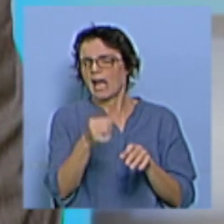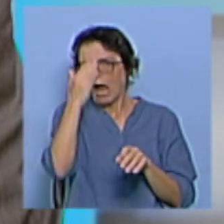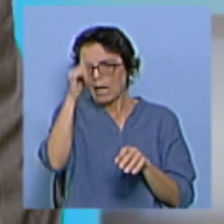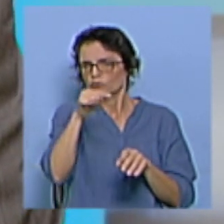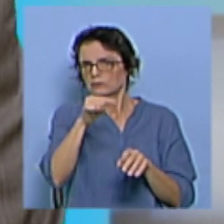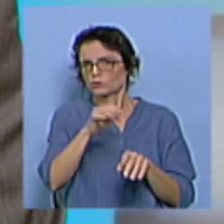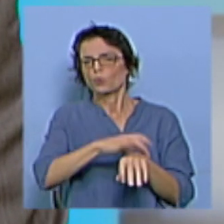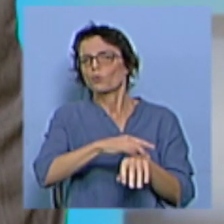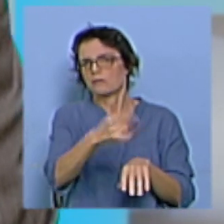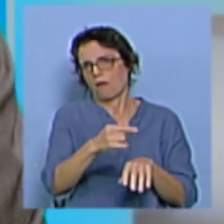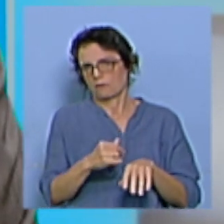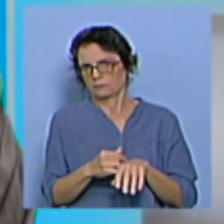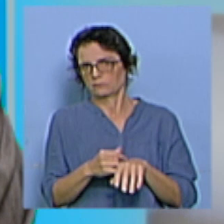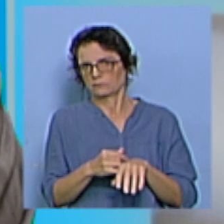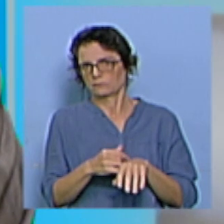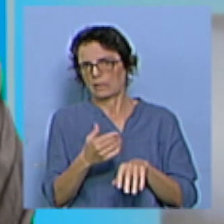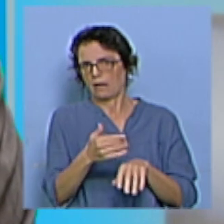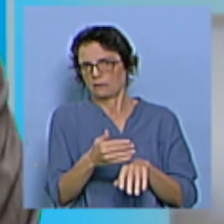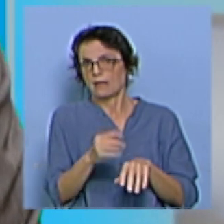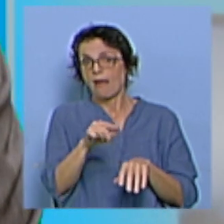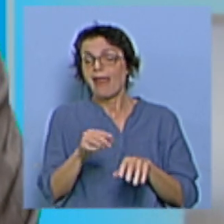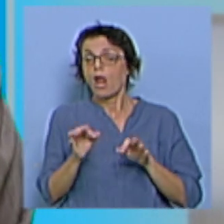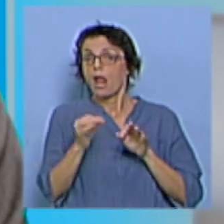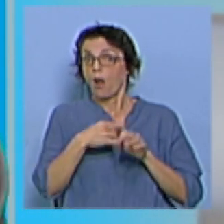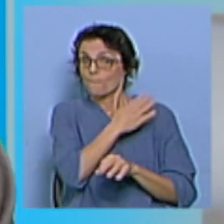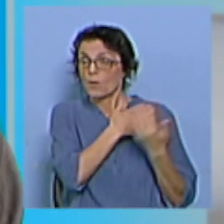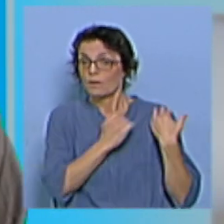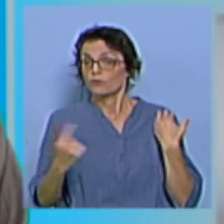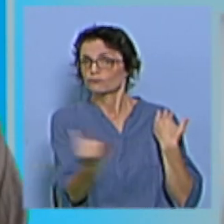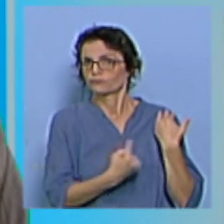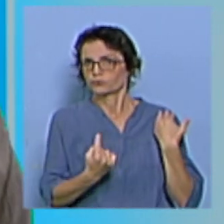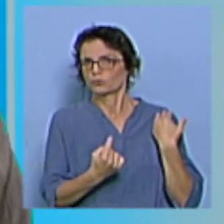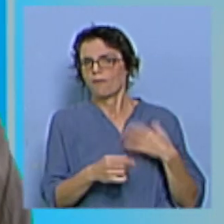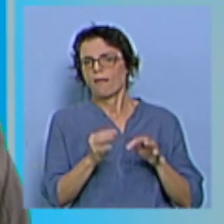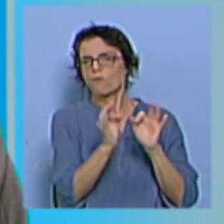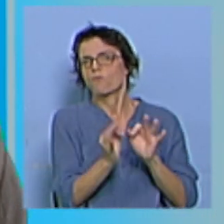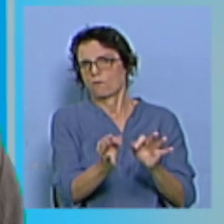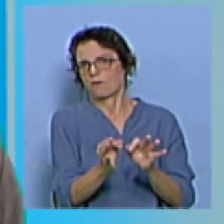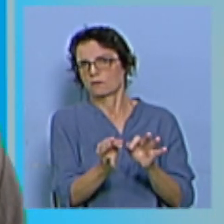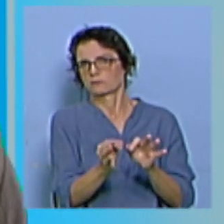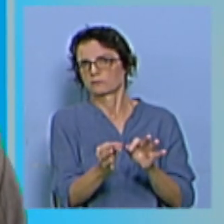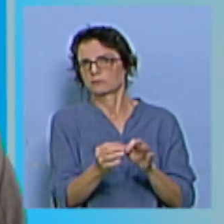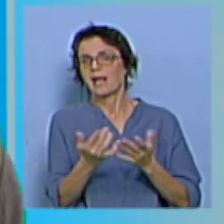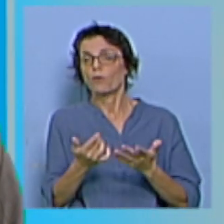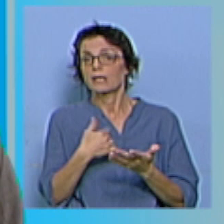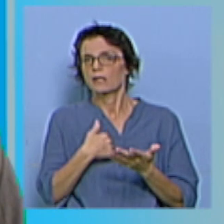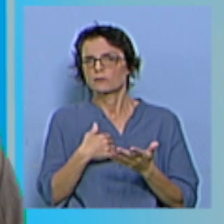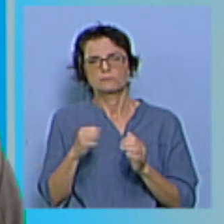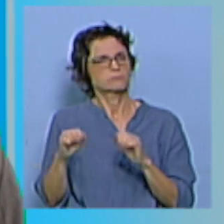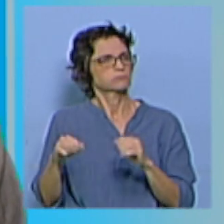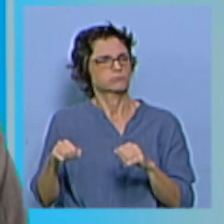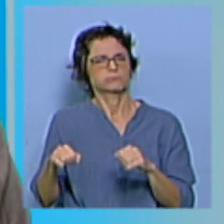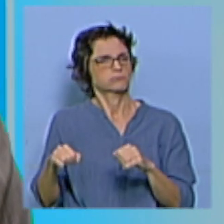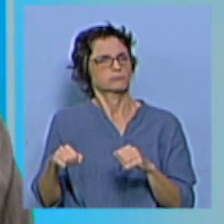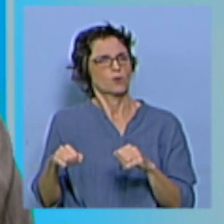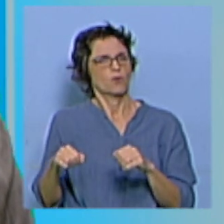doença e tem que ser curada. Agora, dito isto, também não concordo com os moldes e que os termos